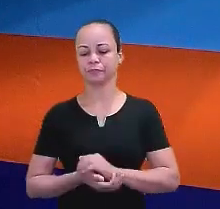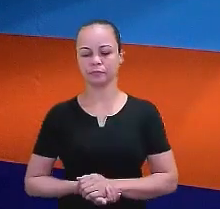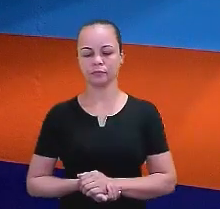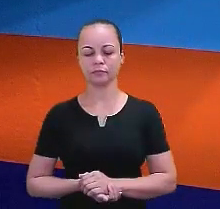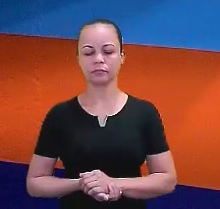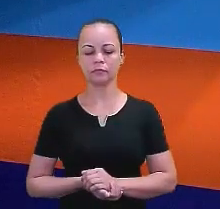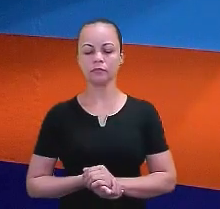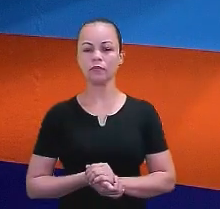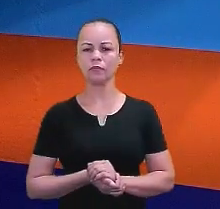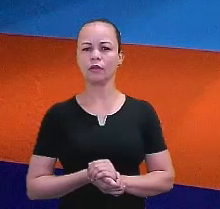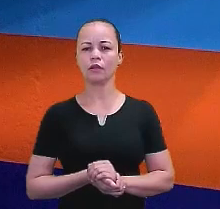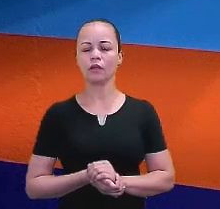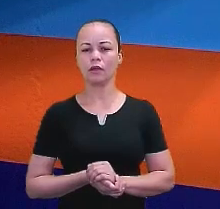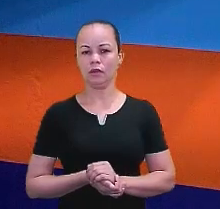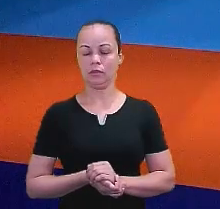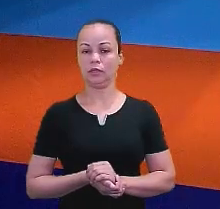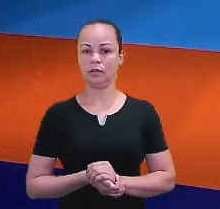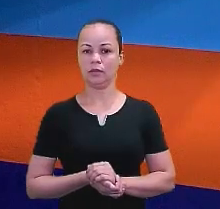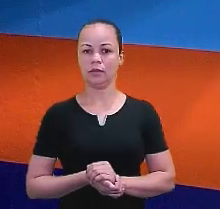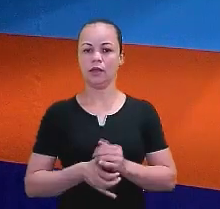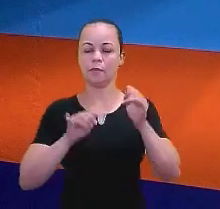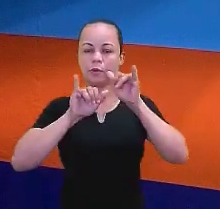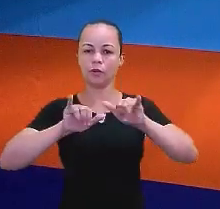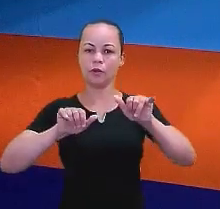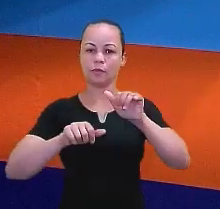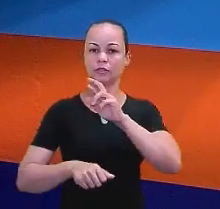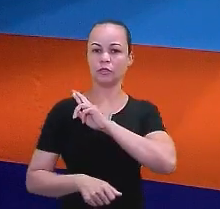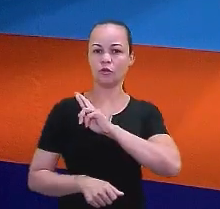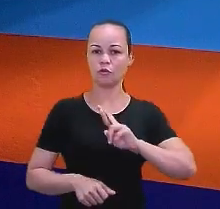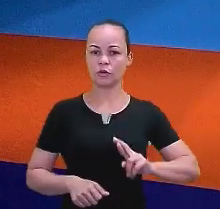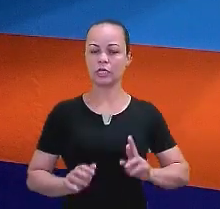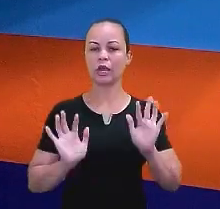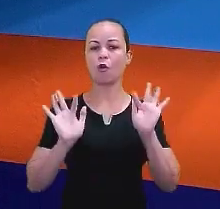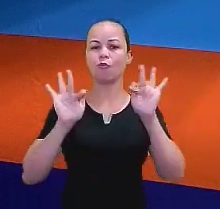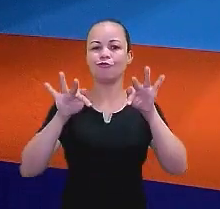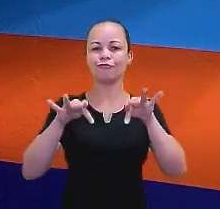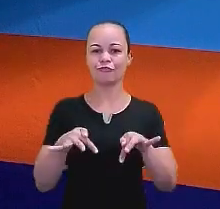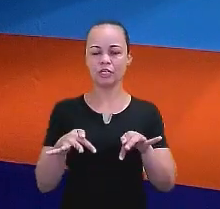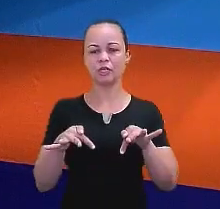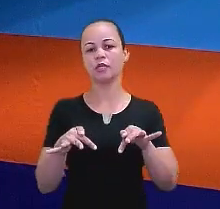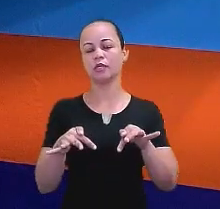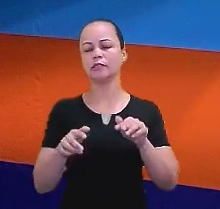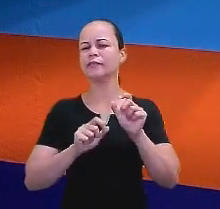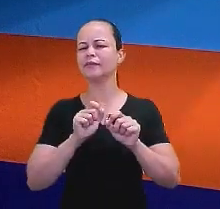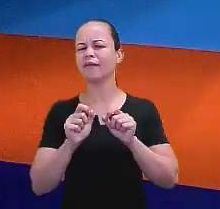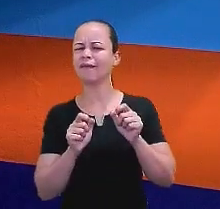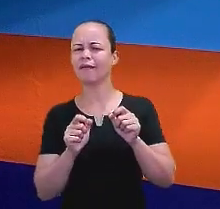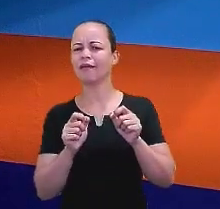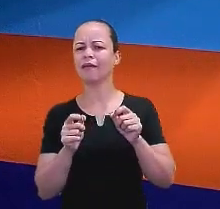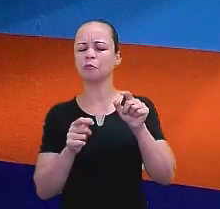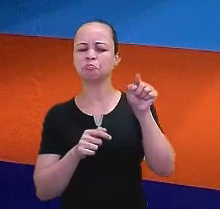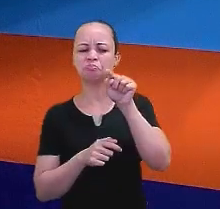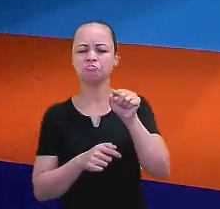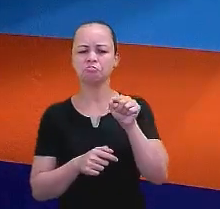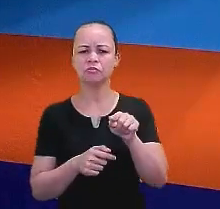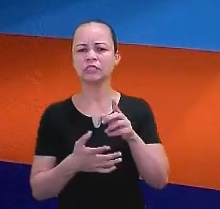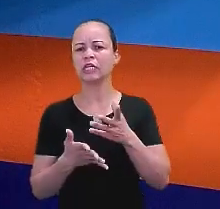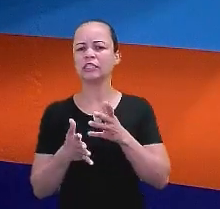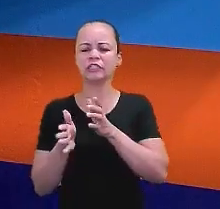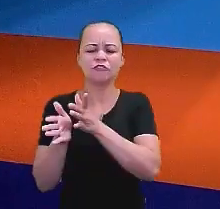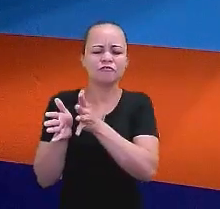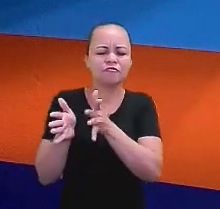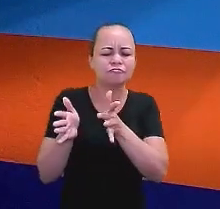fim. A proclamação da República ela vai ser o fim. O fim o quê? De uma série